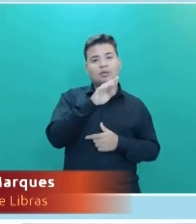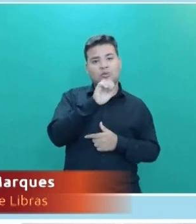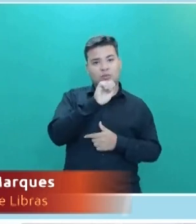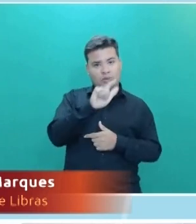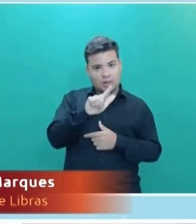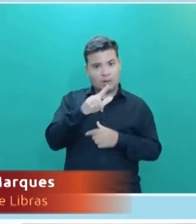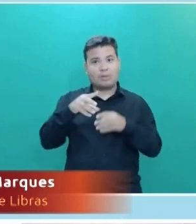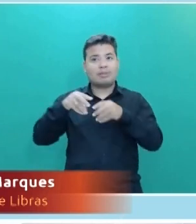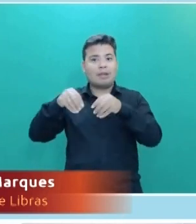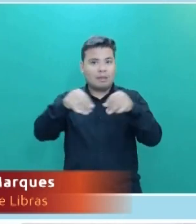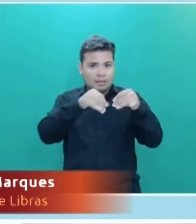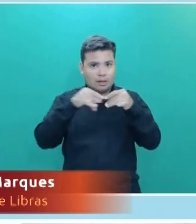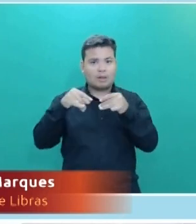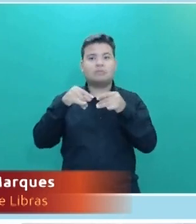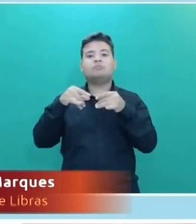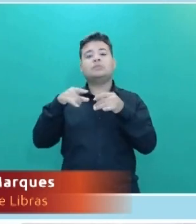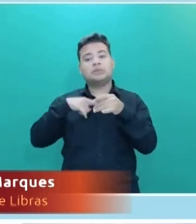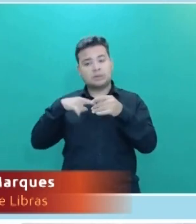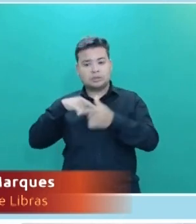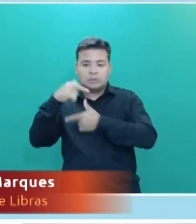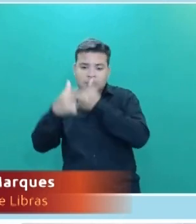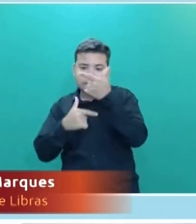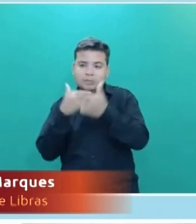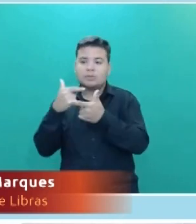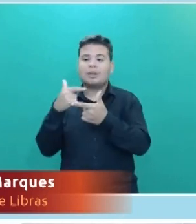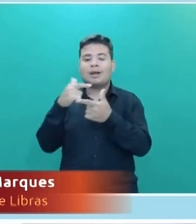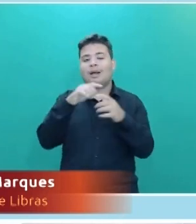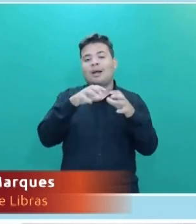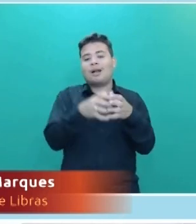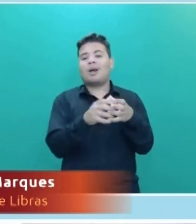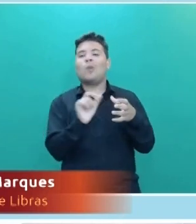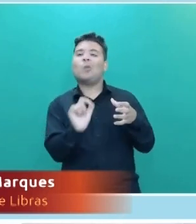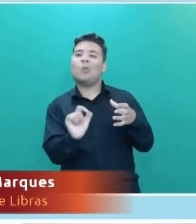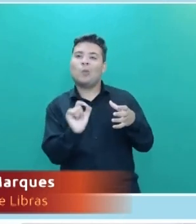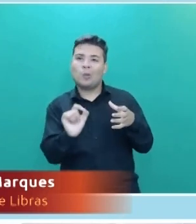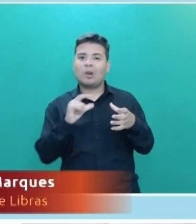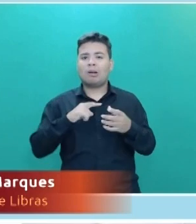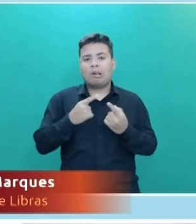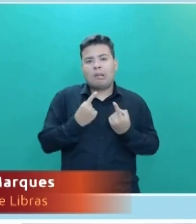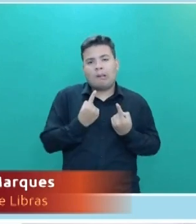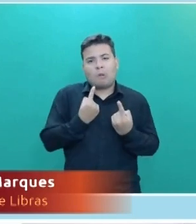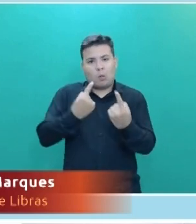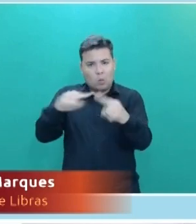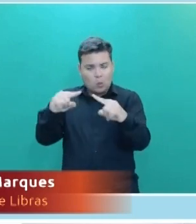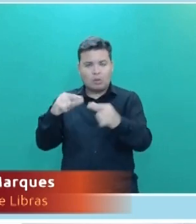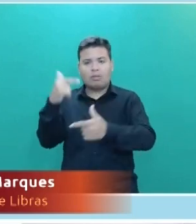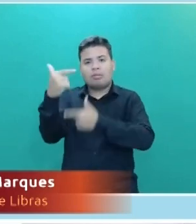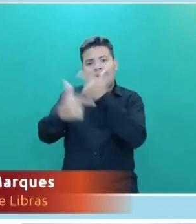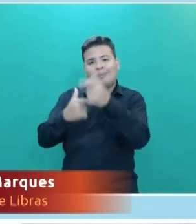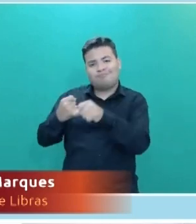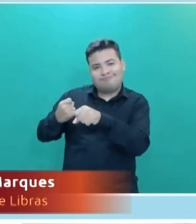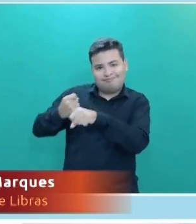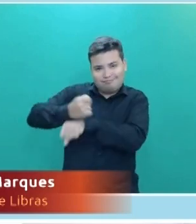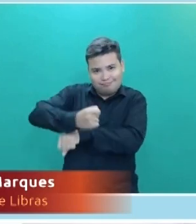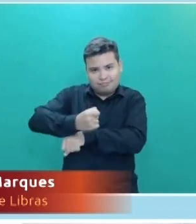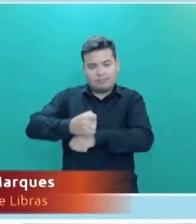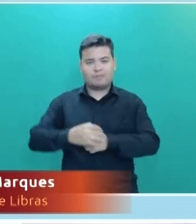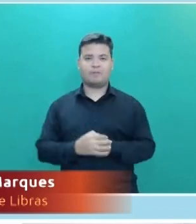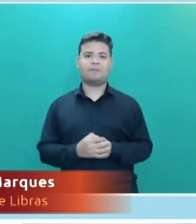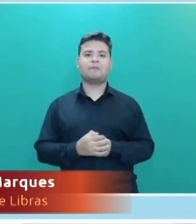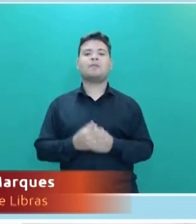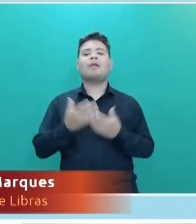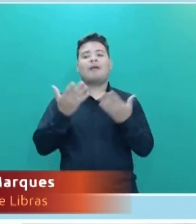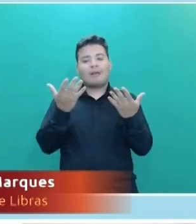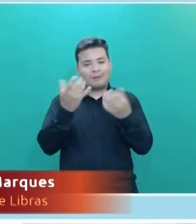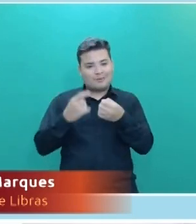juntamente, né, com esse trabalho da Pastoral de combater o trabalho escravo. Bom, vou voltar a palavra para